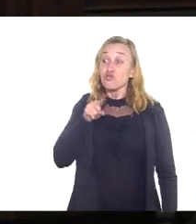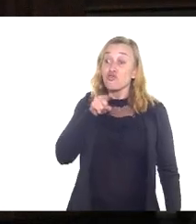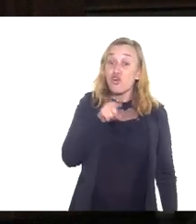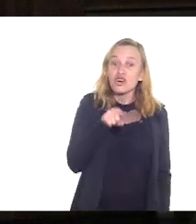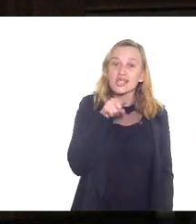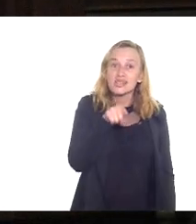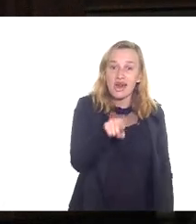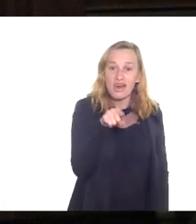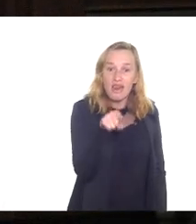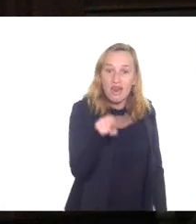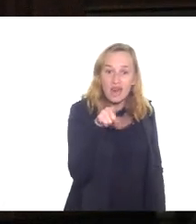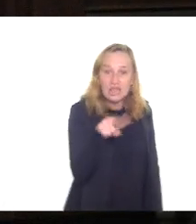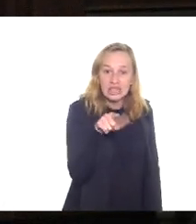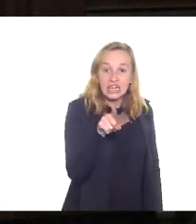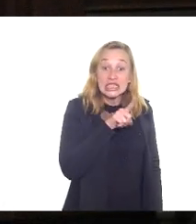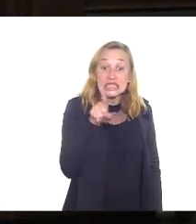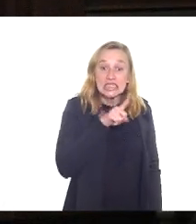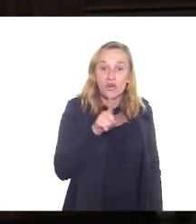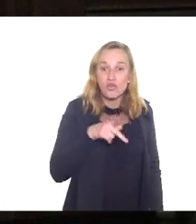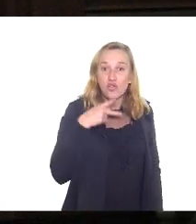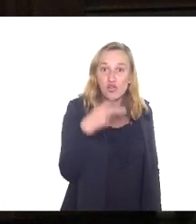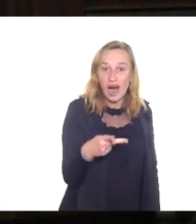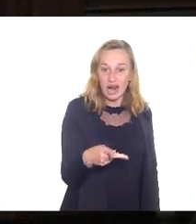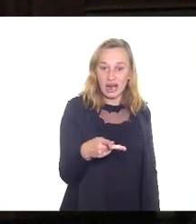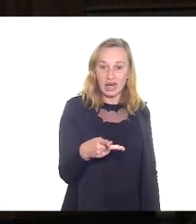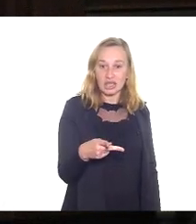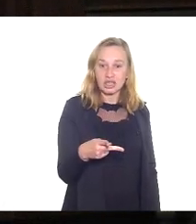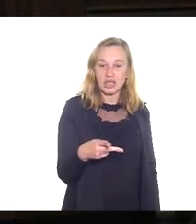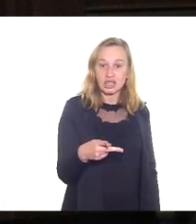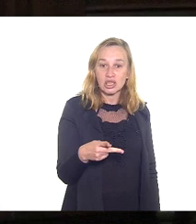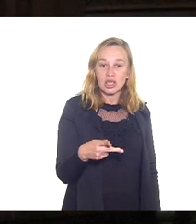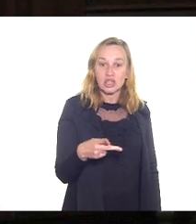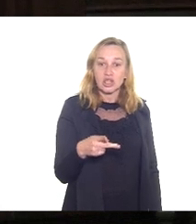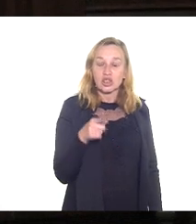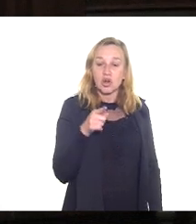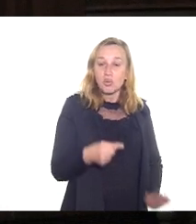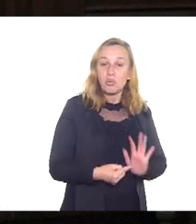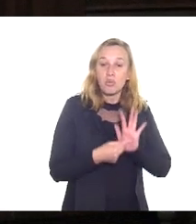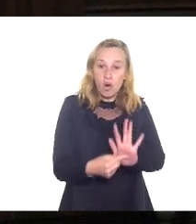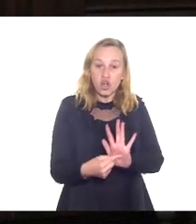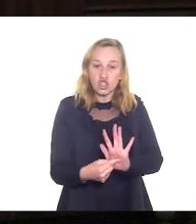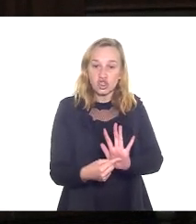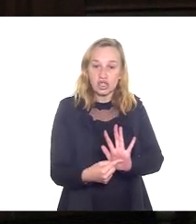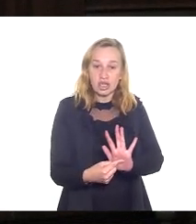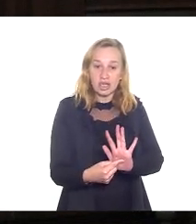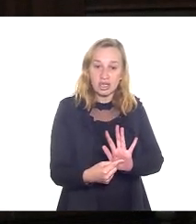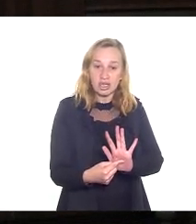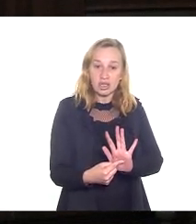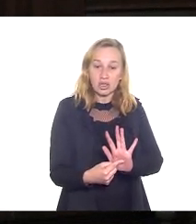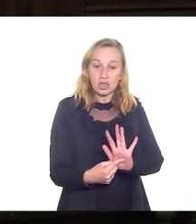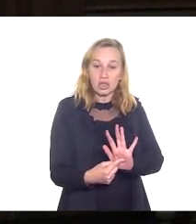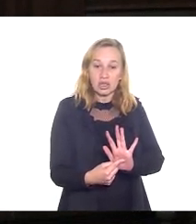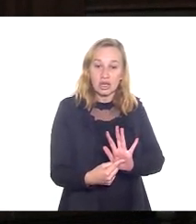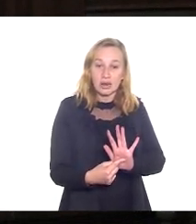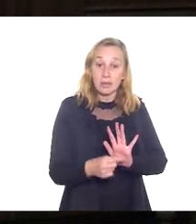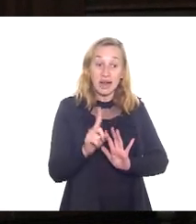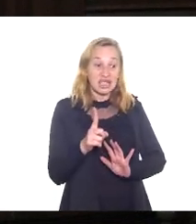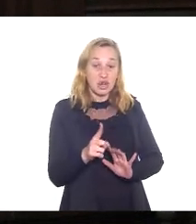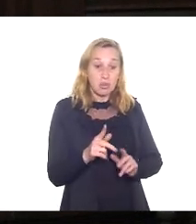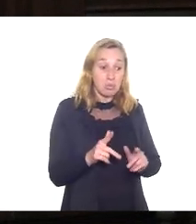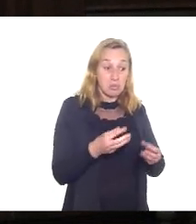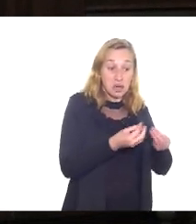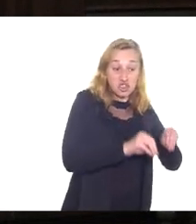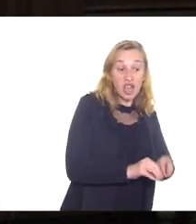você não se pronuncia, não coloca o seu posicionamento para não incomodar A,